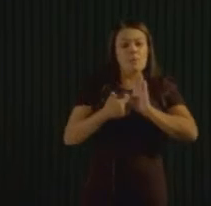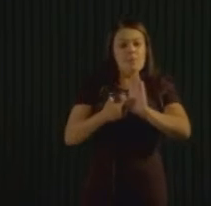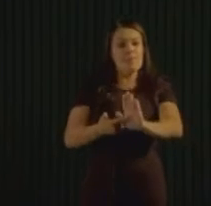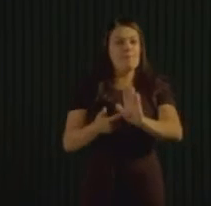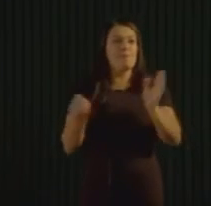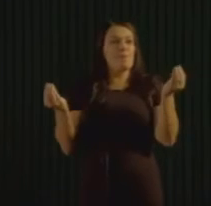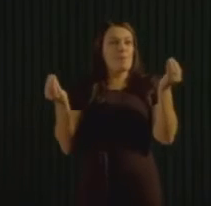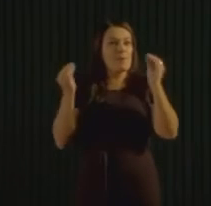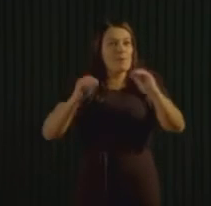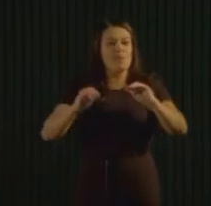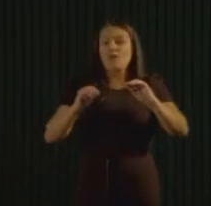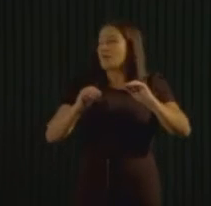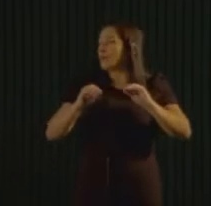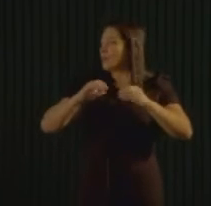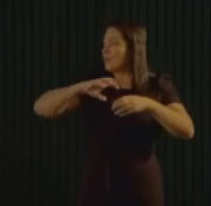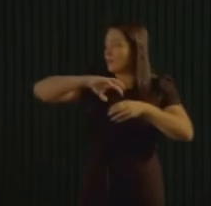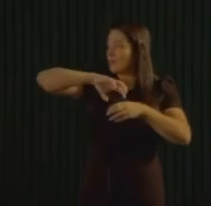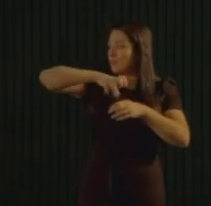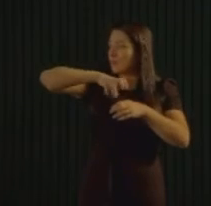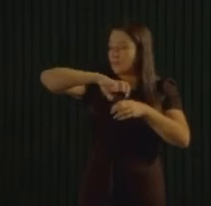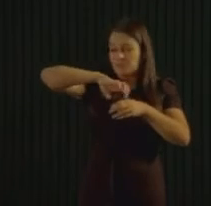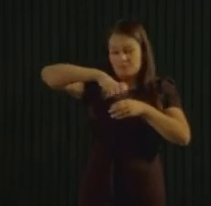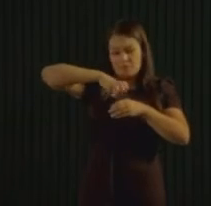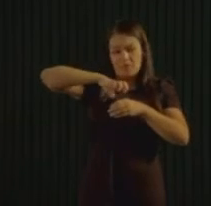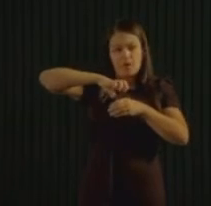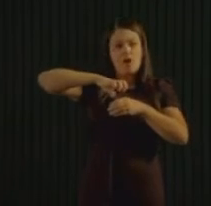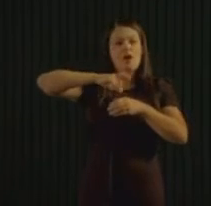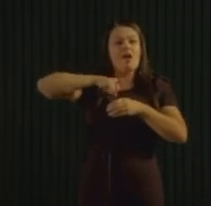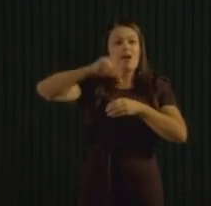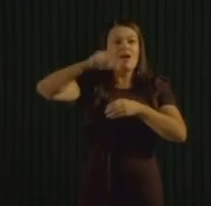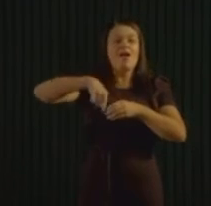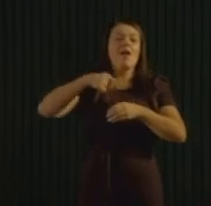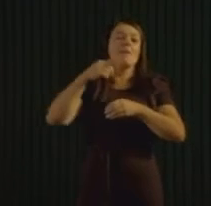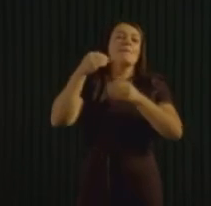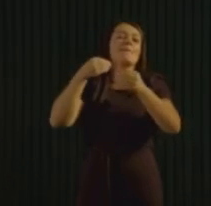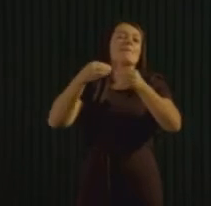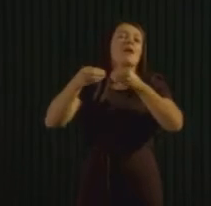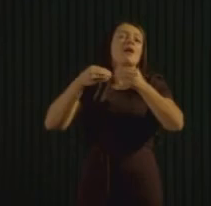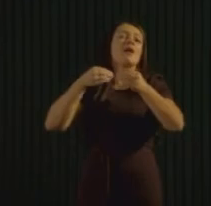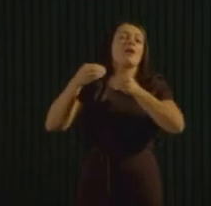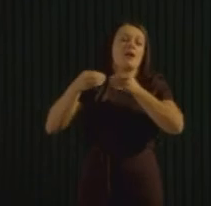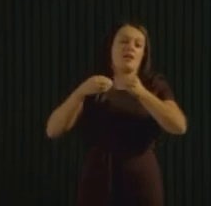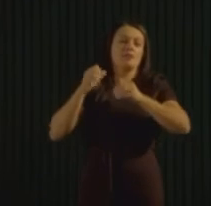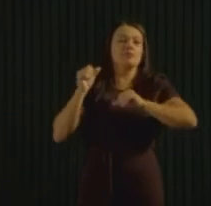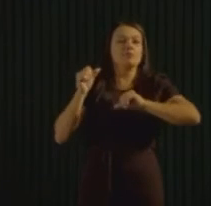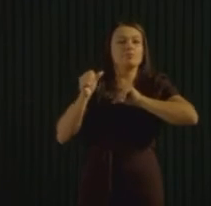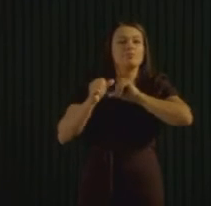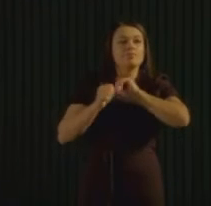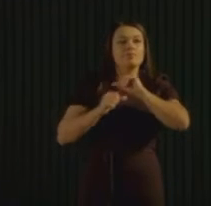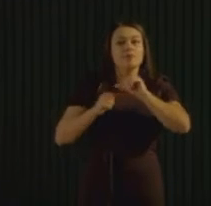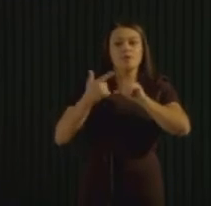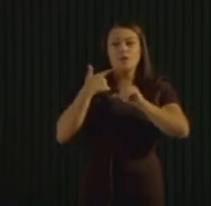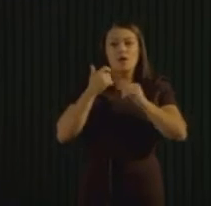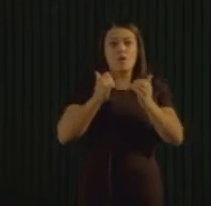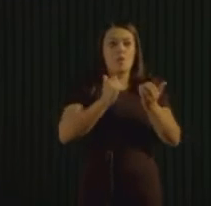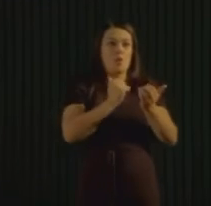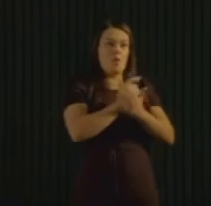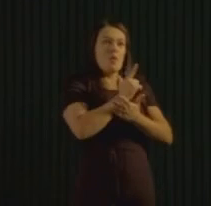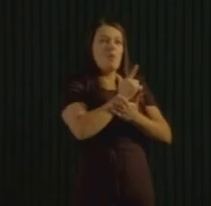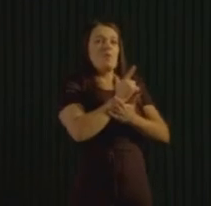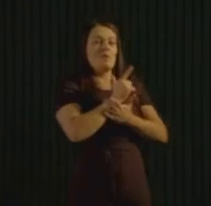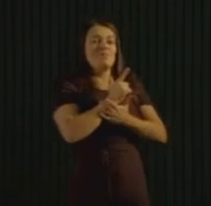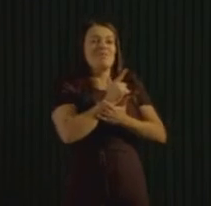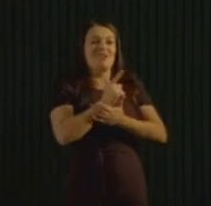muito significado, onde a tampa, essa ombreira que a gente chama de tampa, ela é feita com plástico adquirido em cooperativas